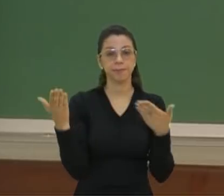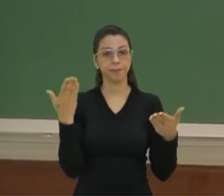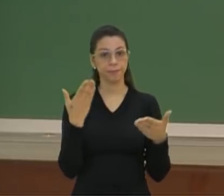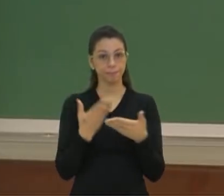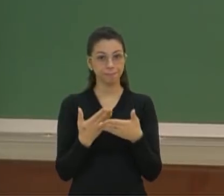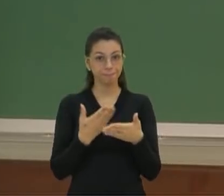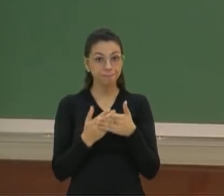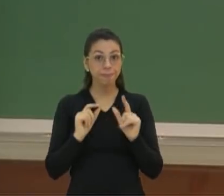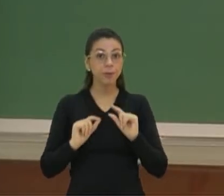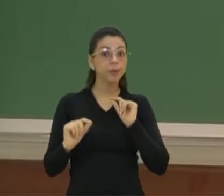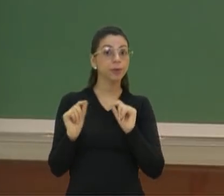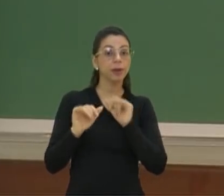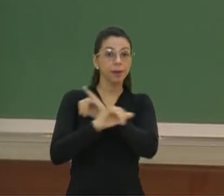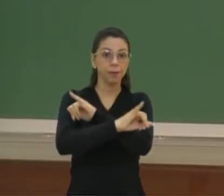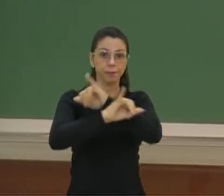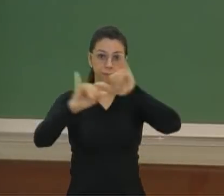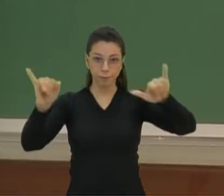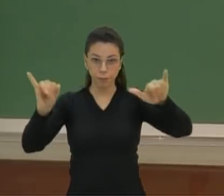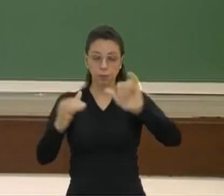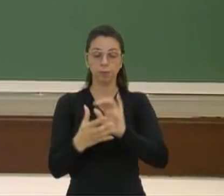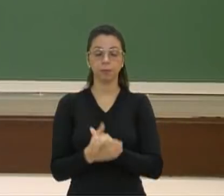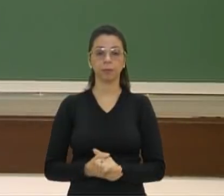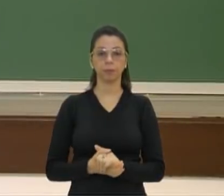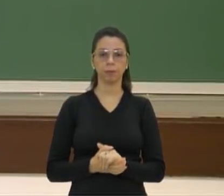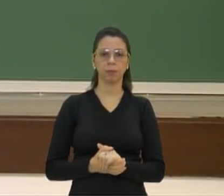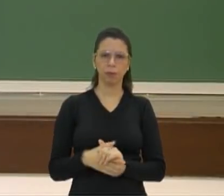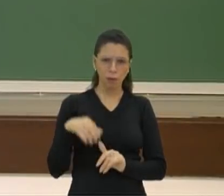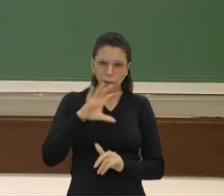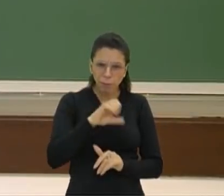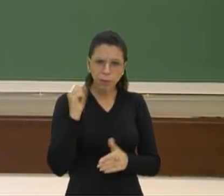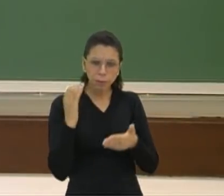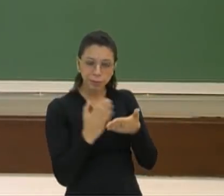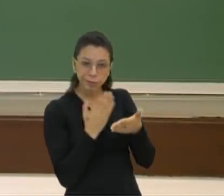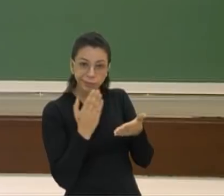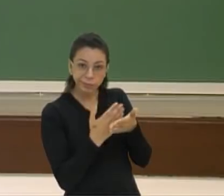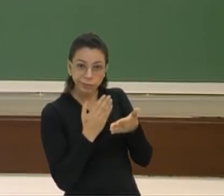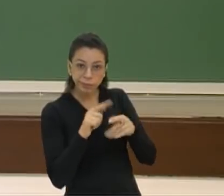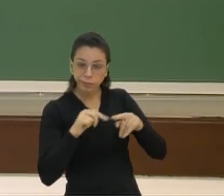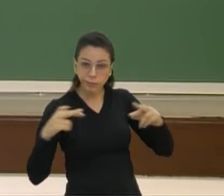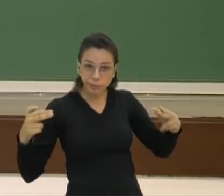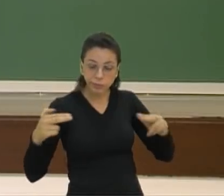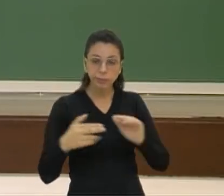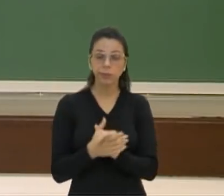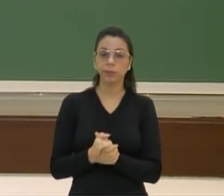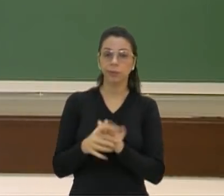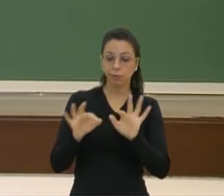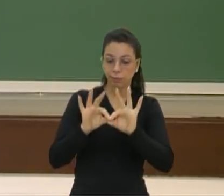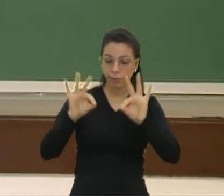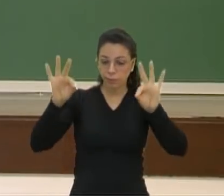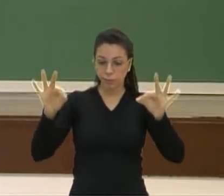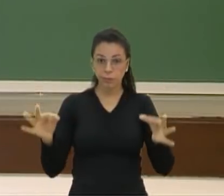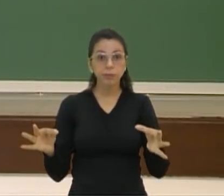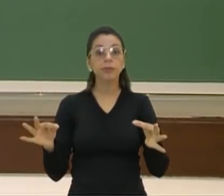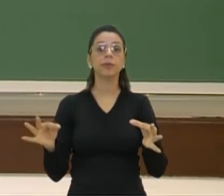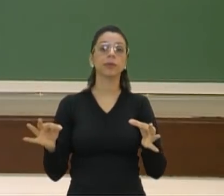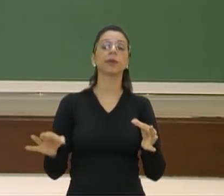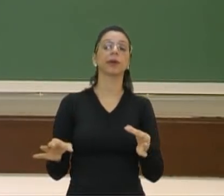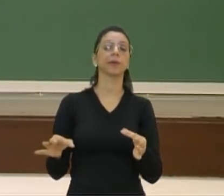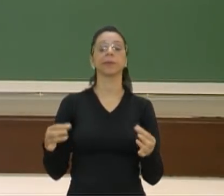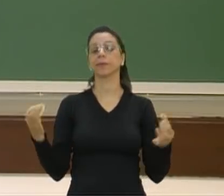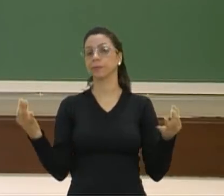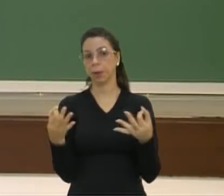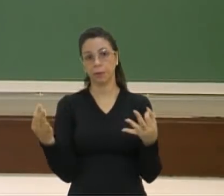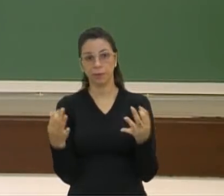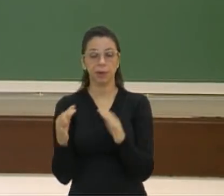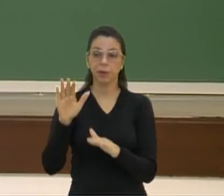hoje, vamos para os recadinhos? Pegou o material? Pegou o caderno? Pegou o seu penal? Ótimo! Chamou todo mundo